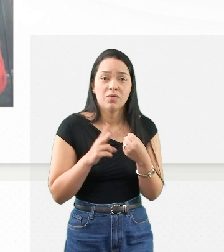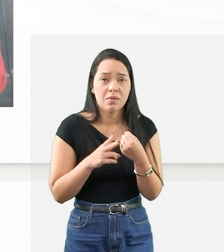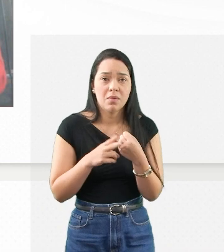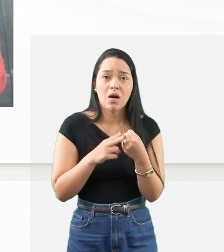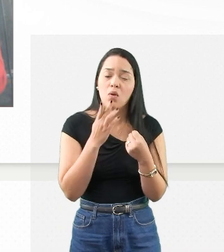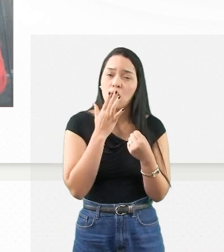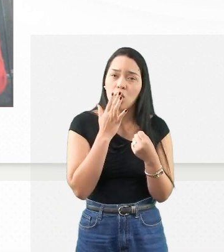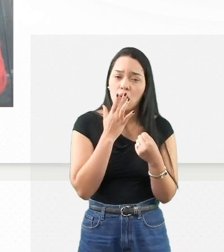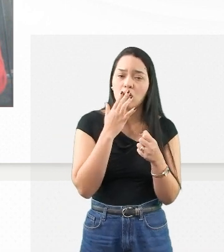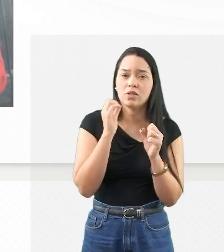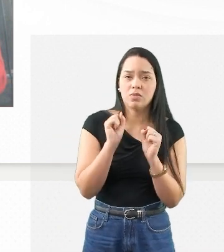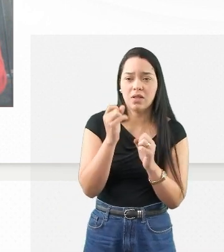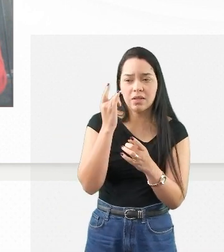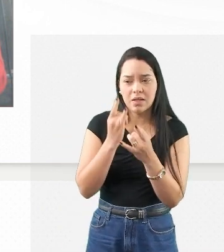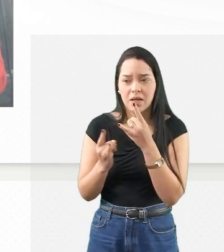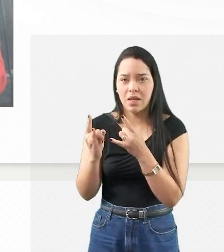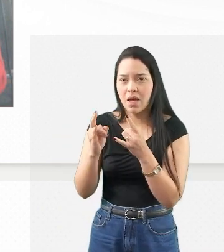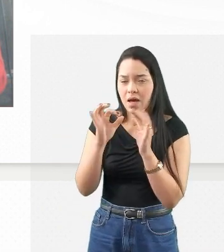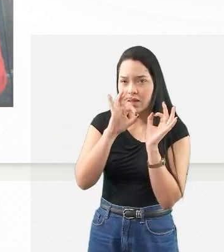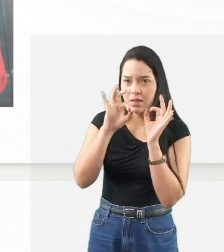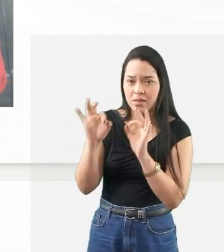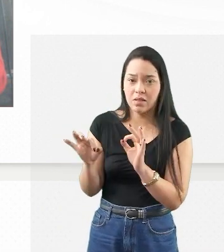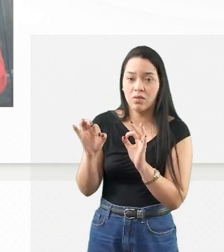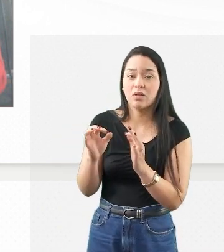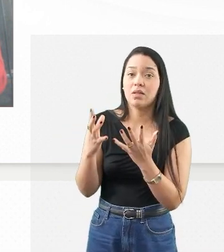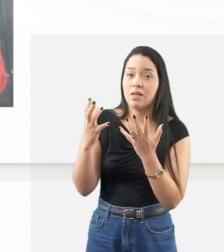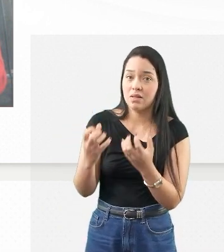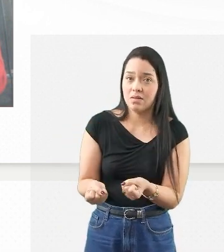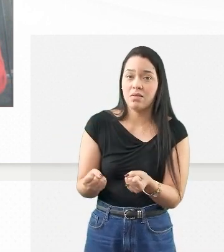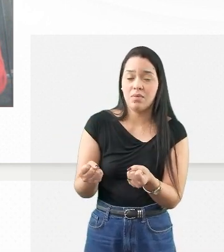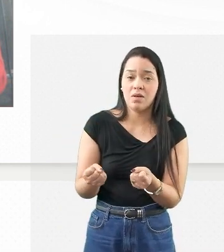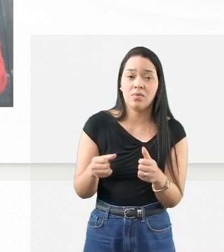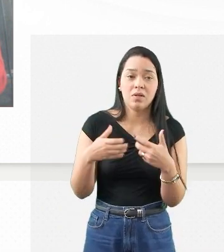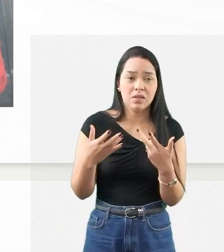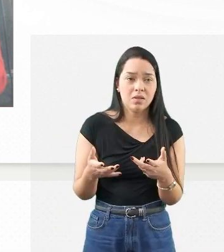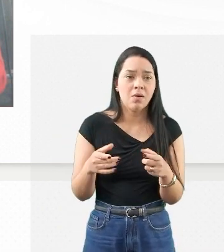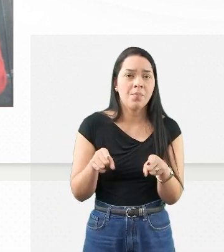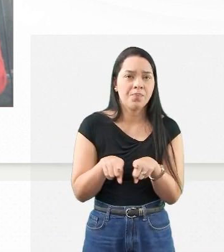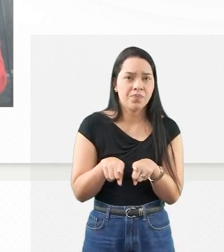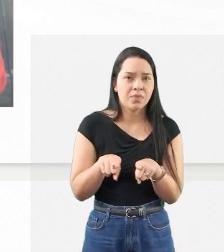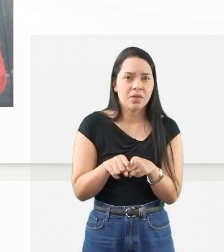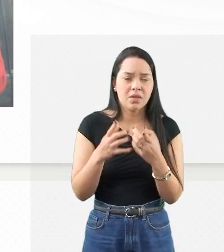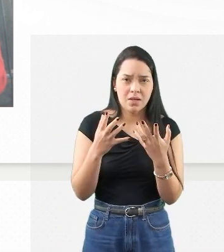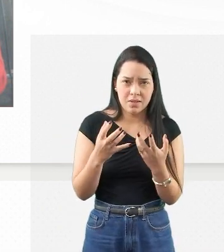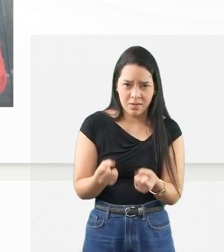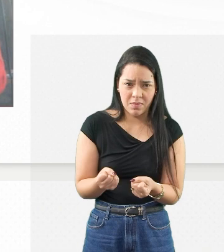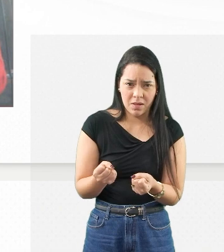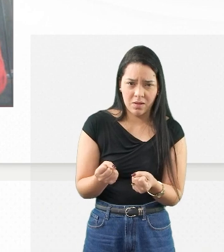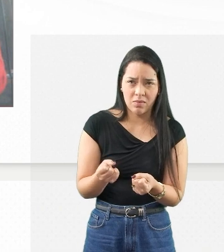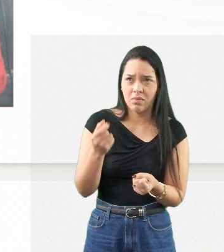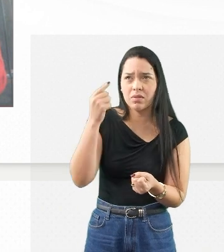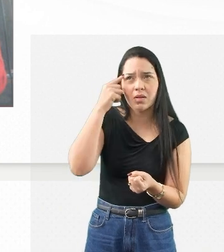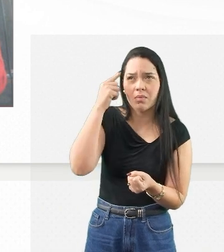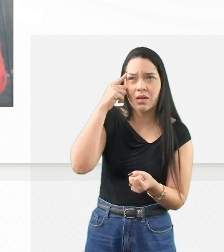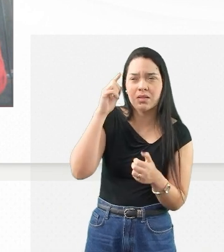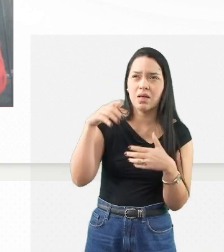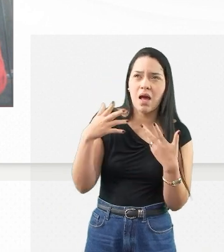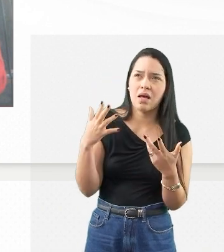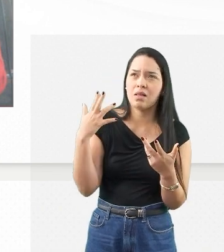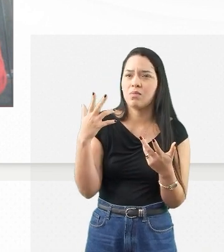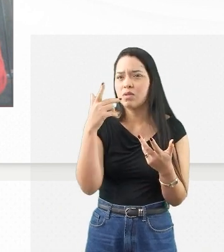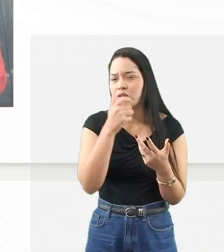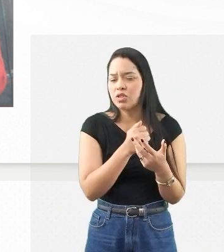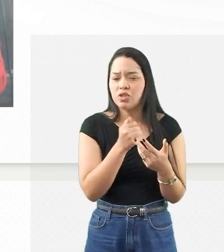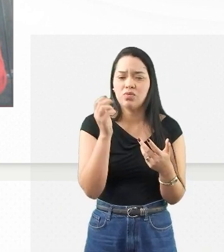imagens, para atrair a atenção de quem está recebendo um folder, né? Então quando a gente recebe um folder, não pensem que, tá bonitinho,